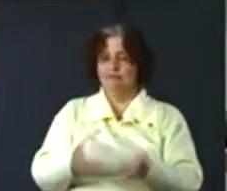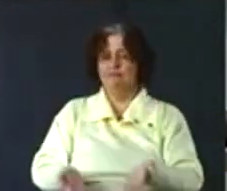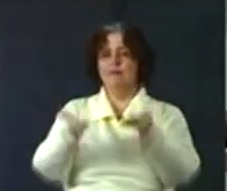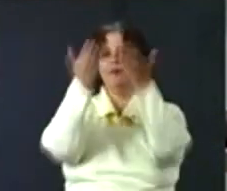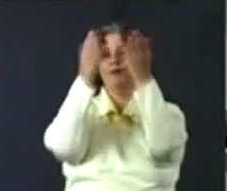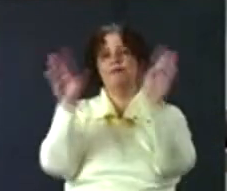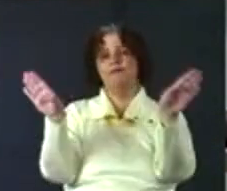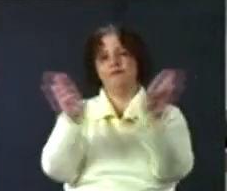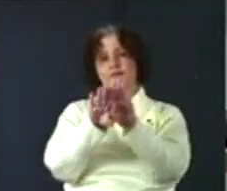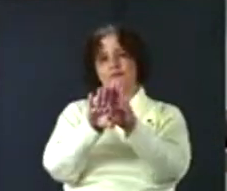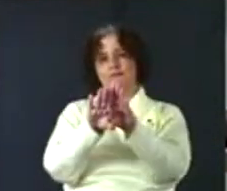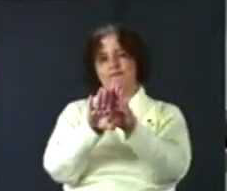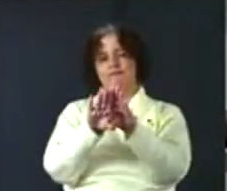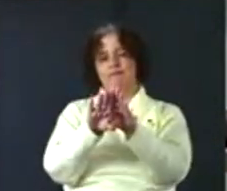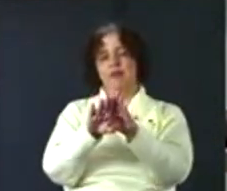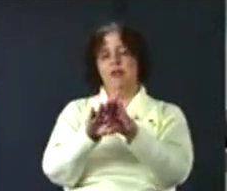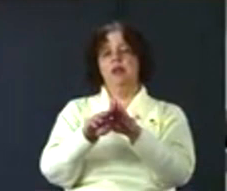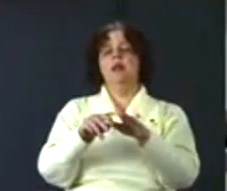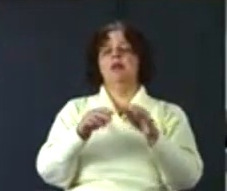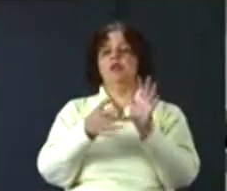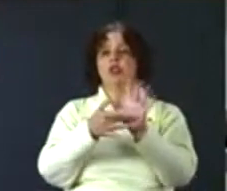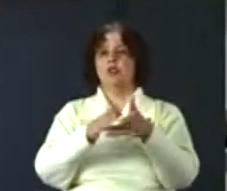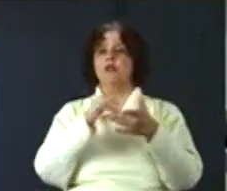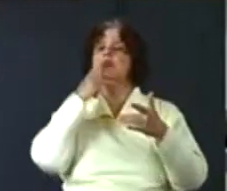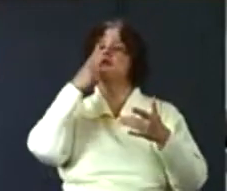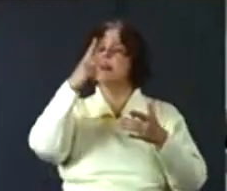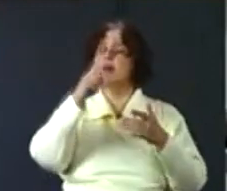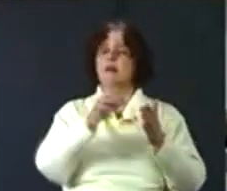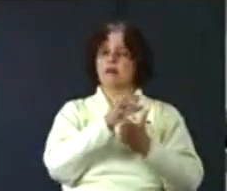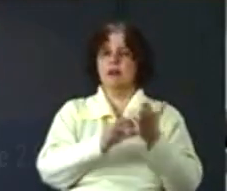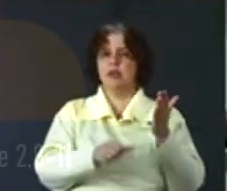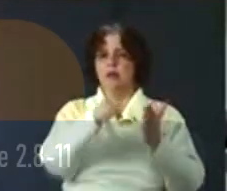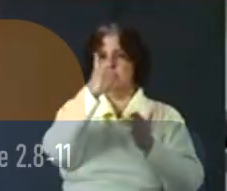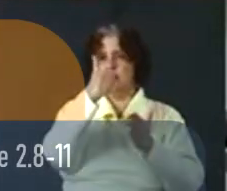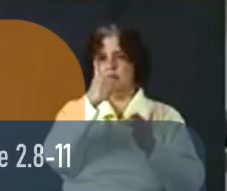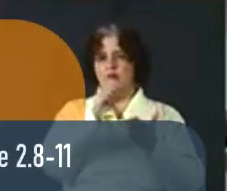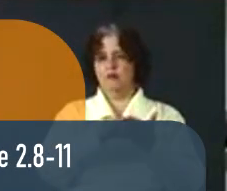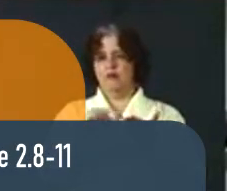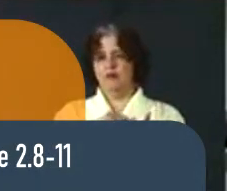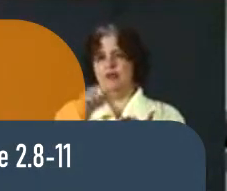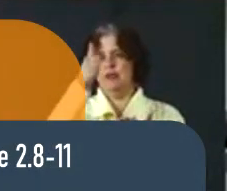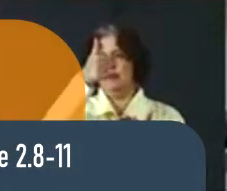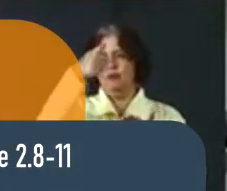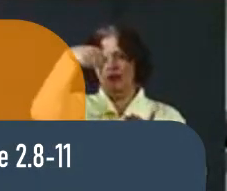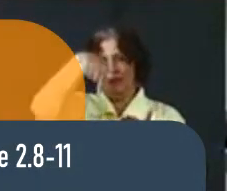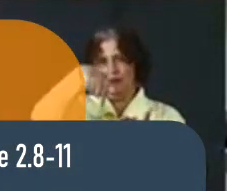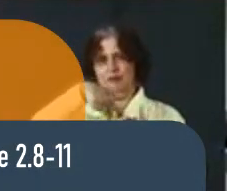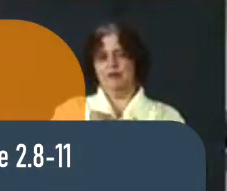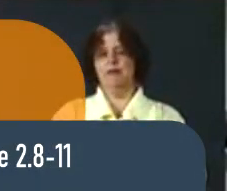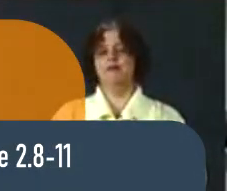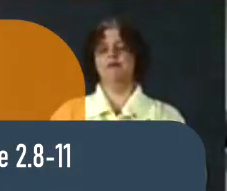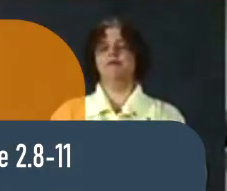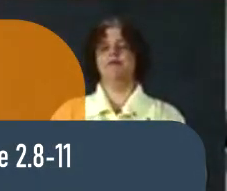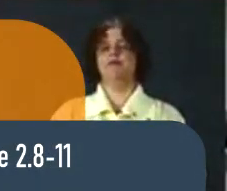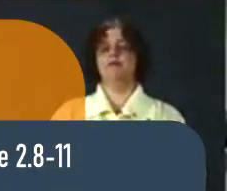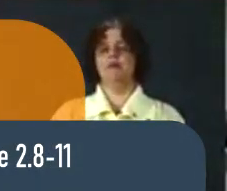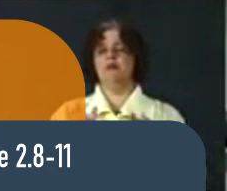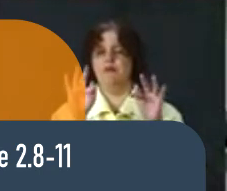havia declarado isso no capítulo 1. Olha só, versículo 17.